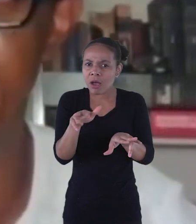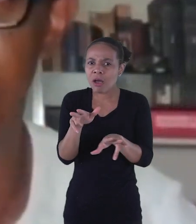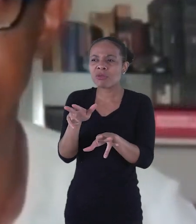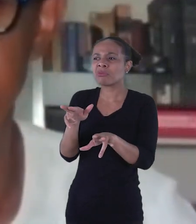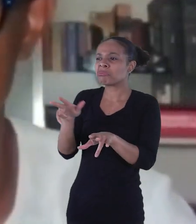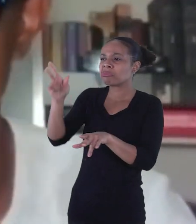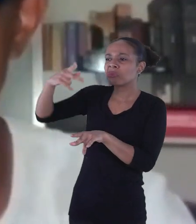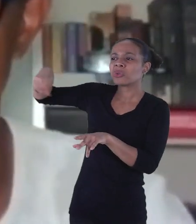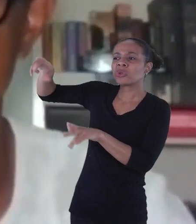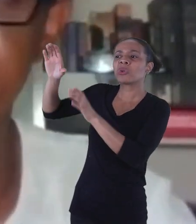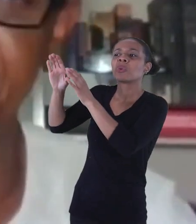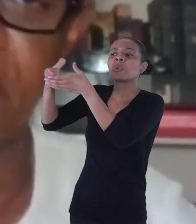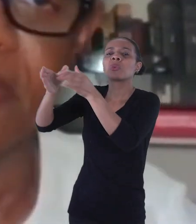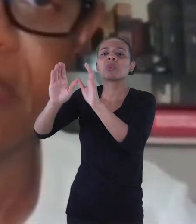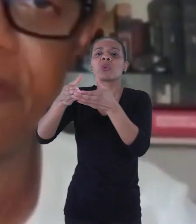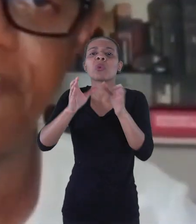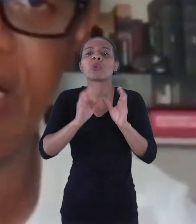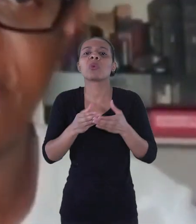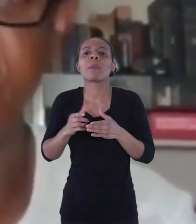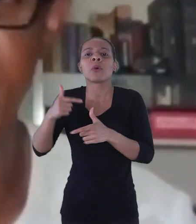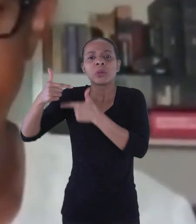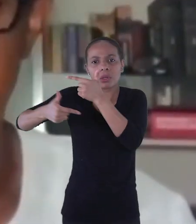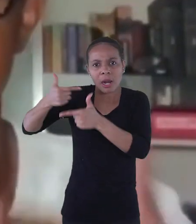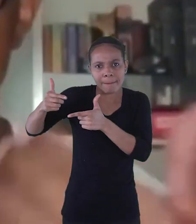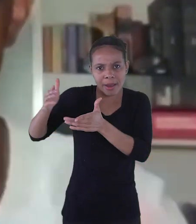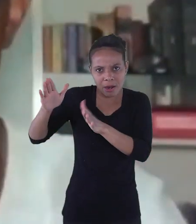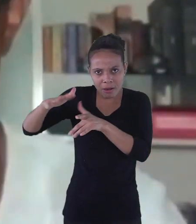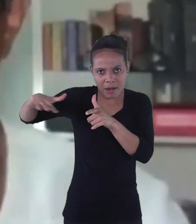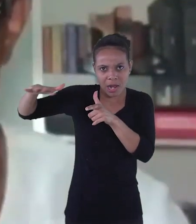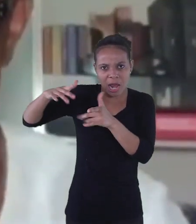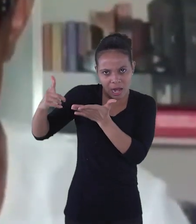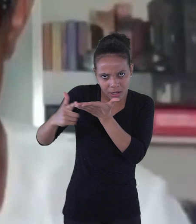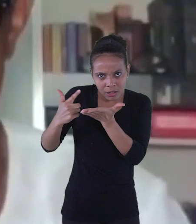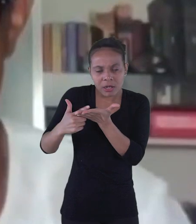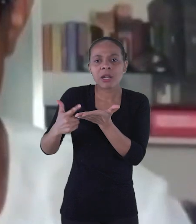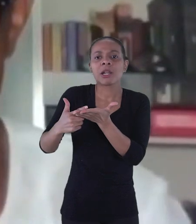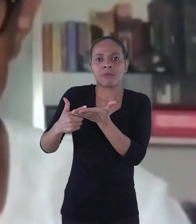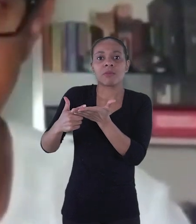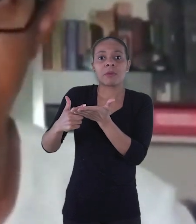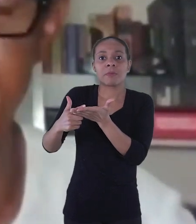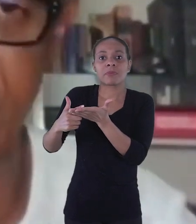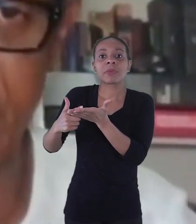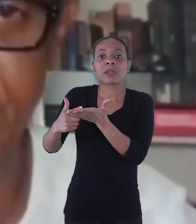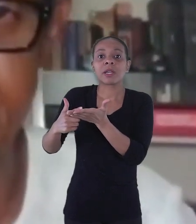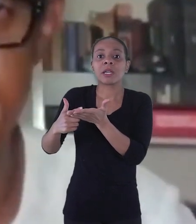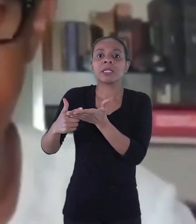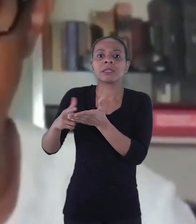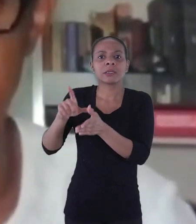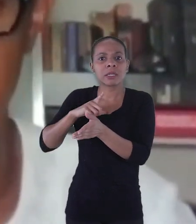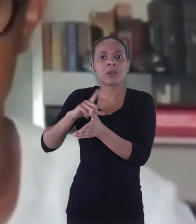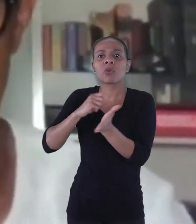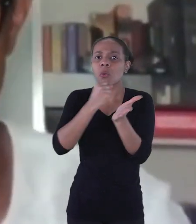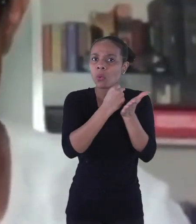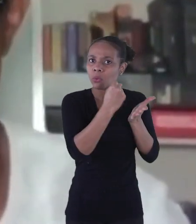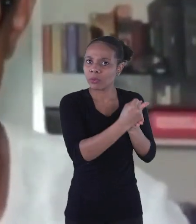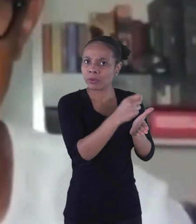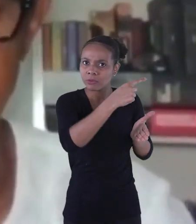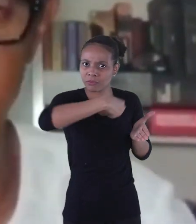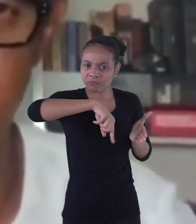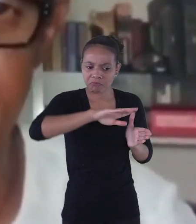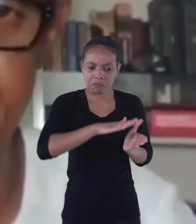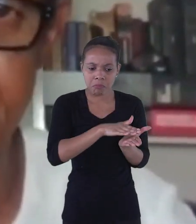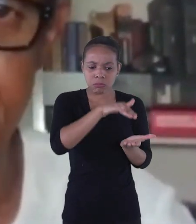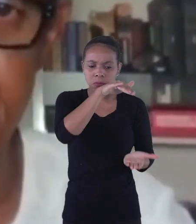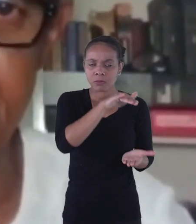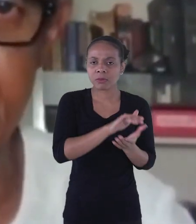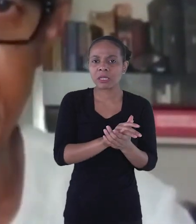de editoras francesas, falando diretamente com José Carlos de Jesus, que falava inglês. Ele falava mais ou menos